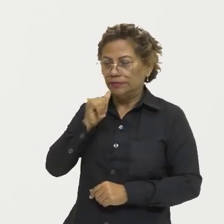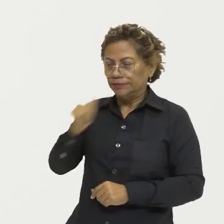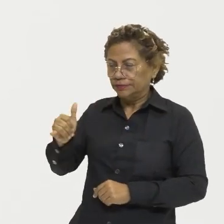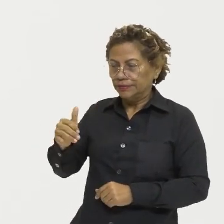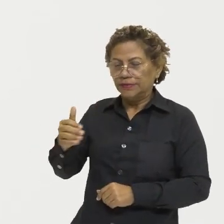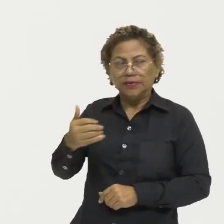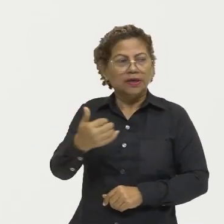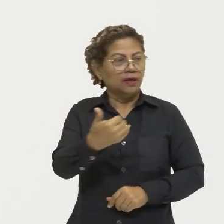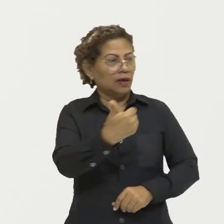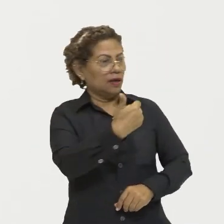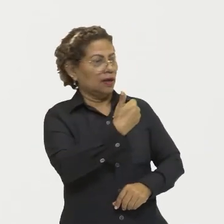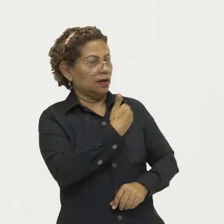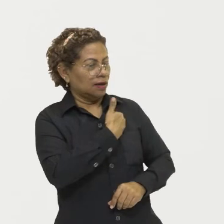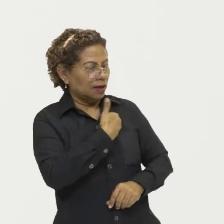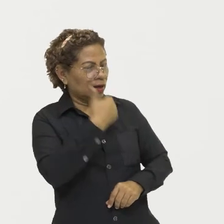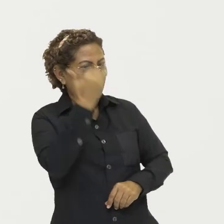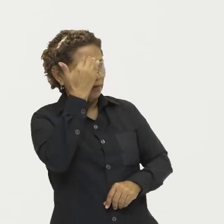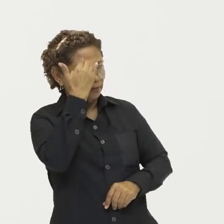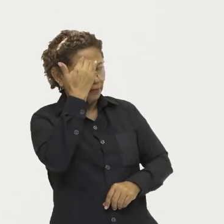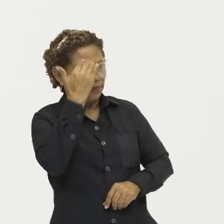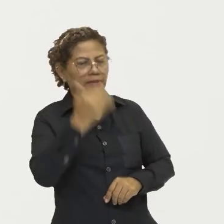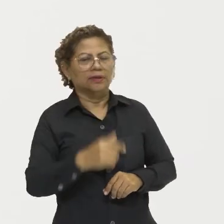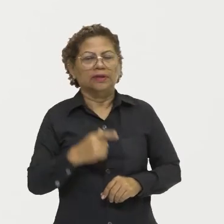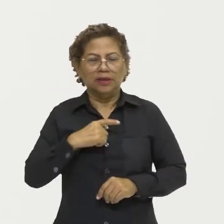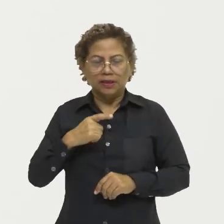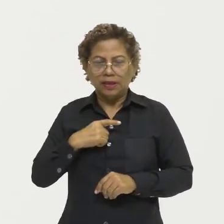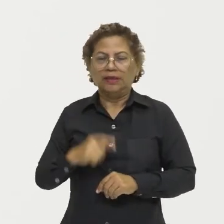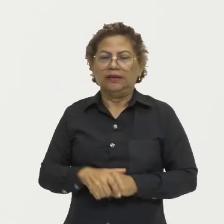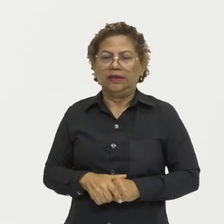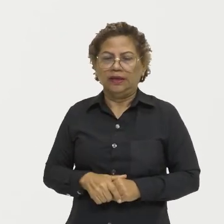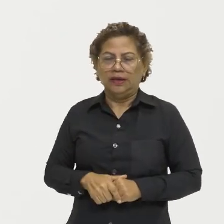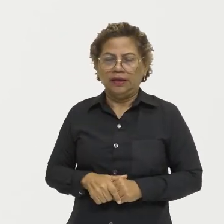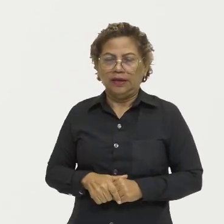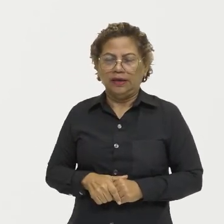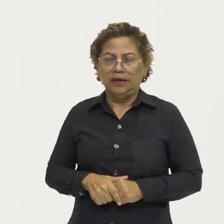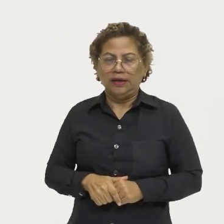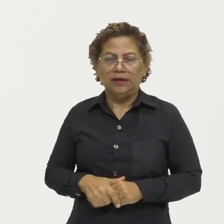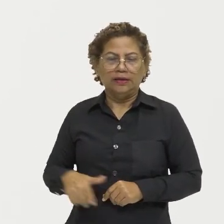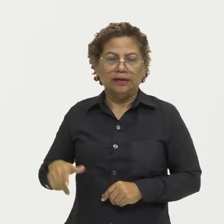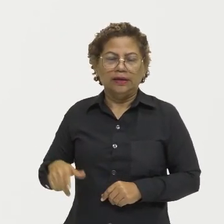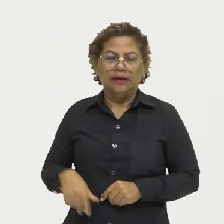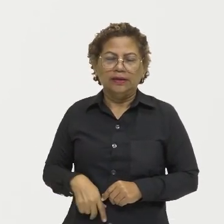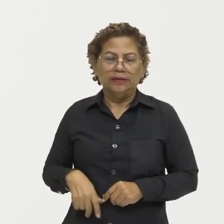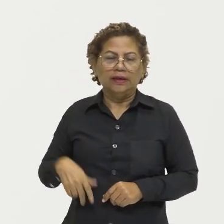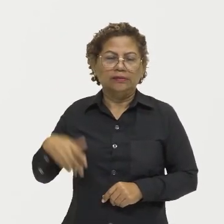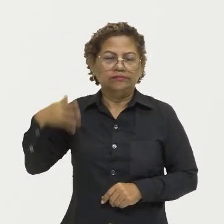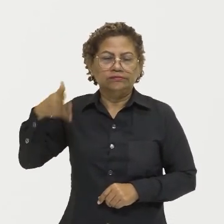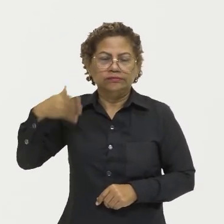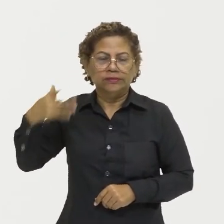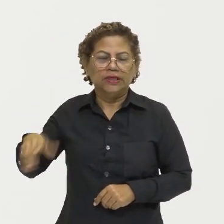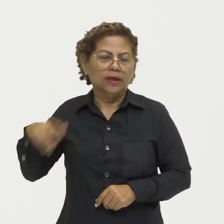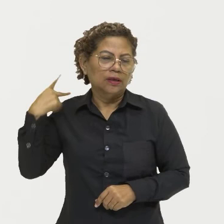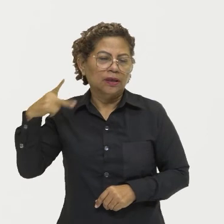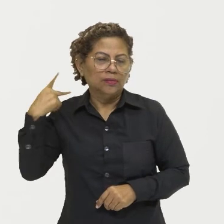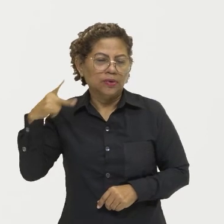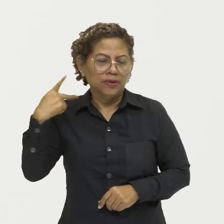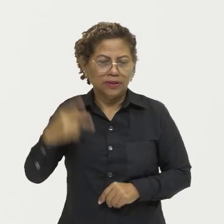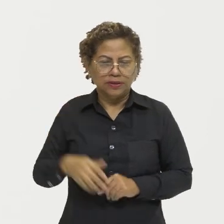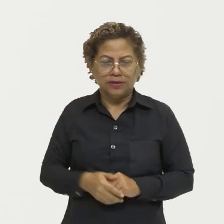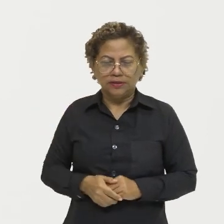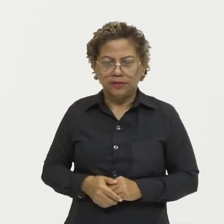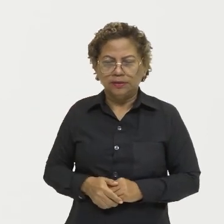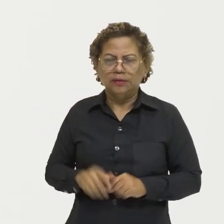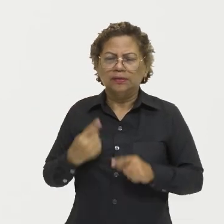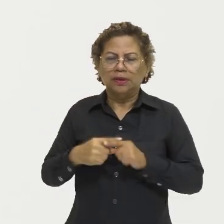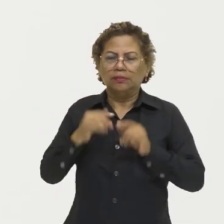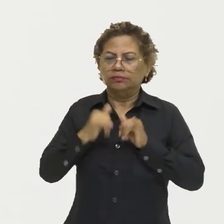nas propagandas, nas publicidades e discursos políticos, né? Porque todas essas a